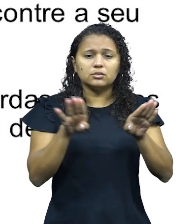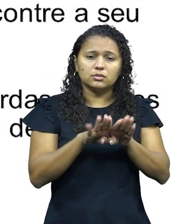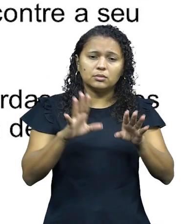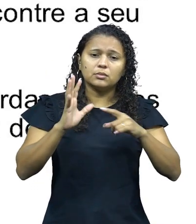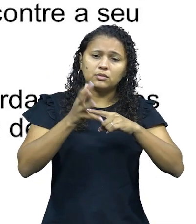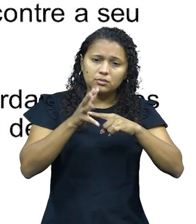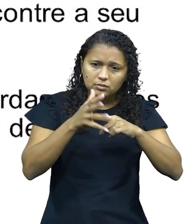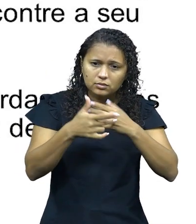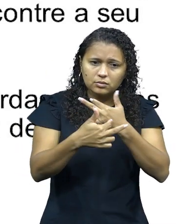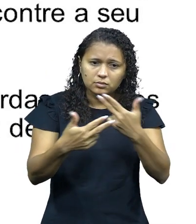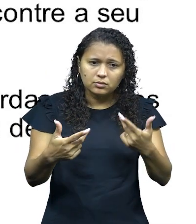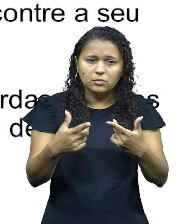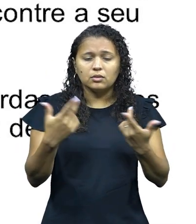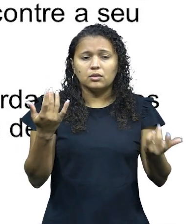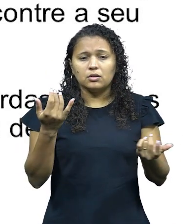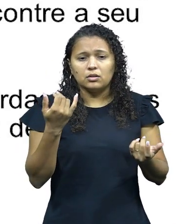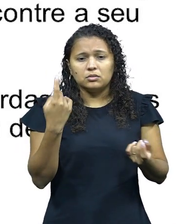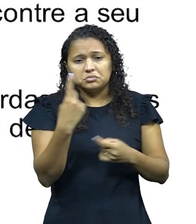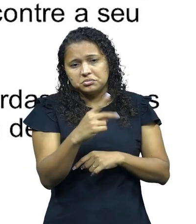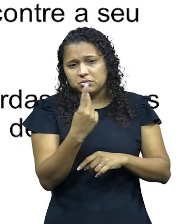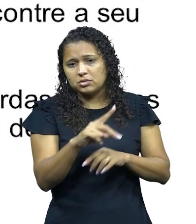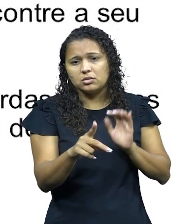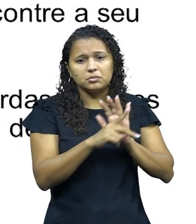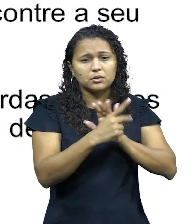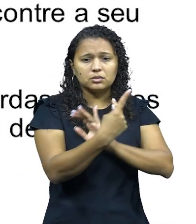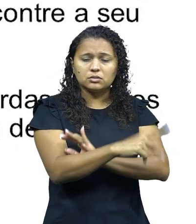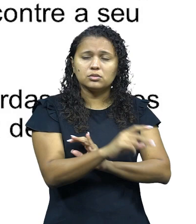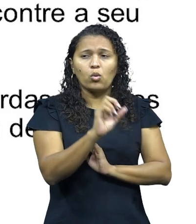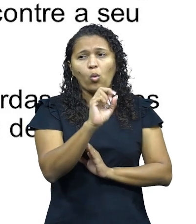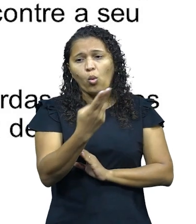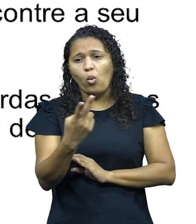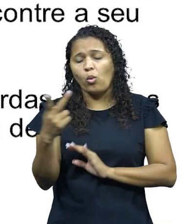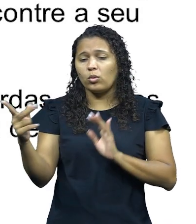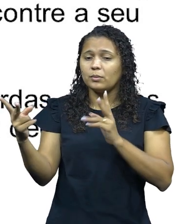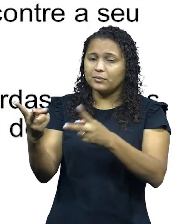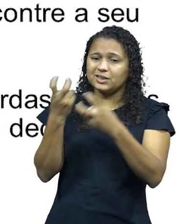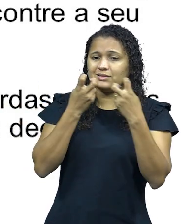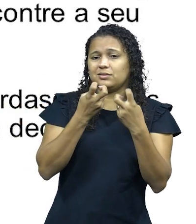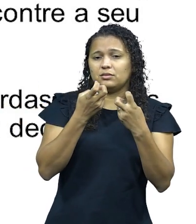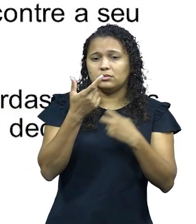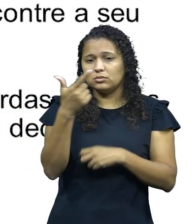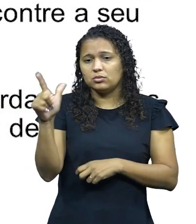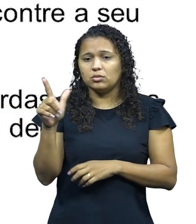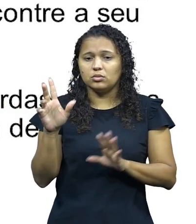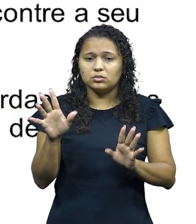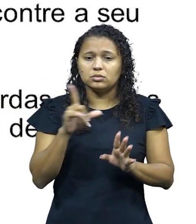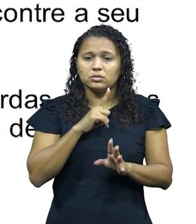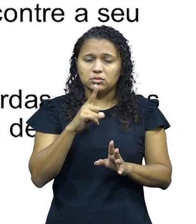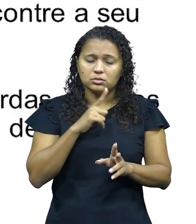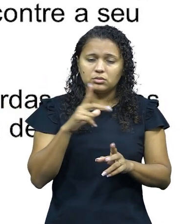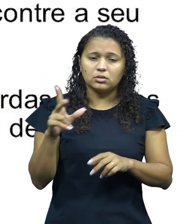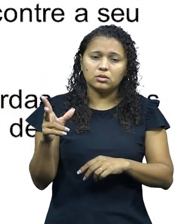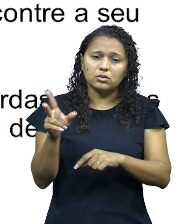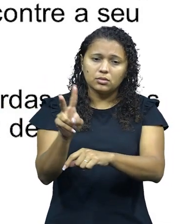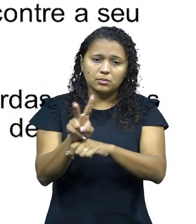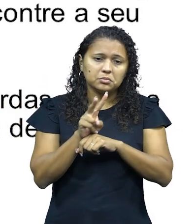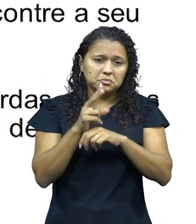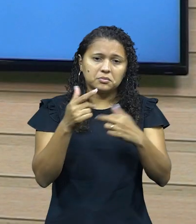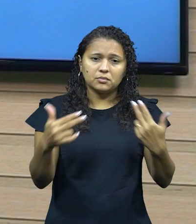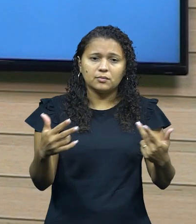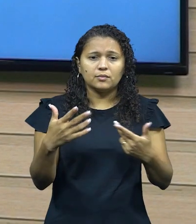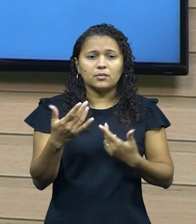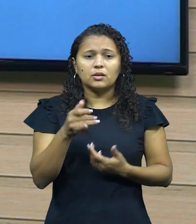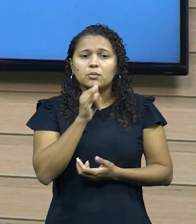que a mesma seja titular, ou que, sendo de propriedade de terceiros, se encontre ao seu serviço ou sob sua guarda.